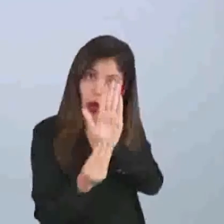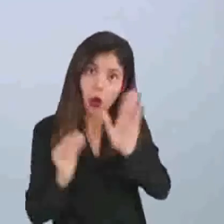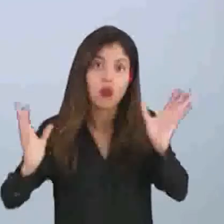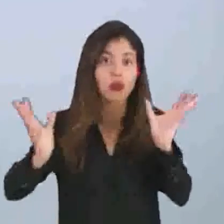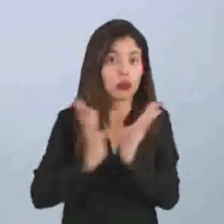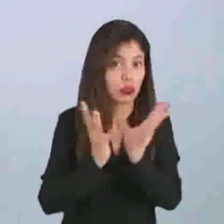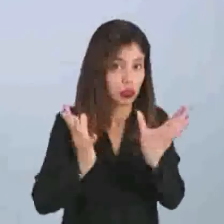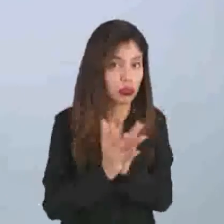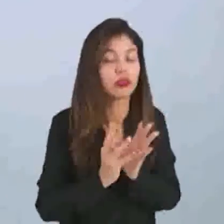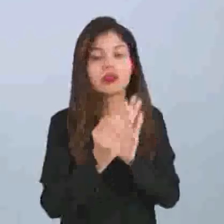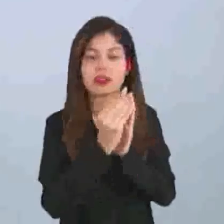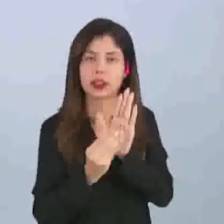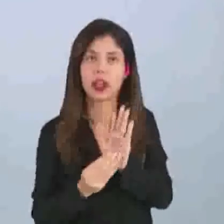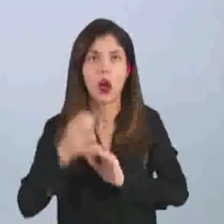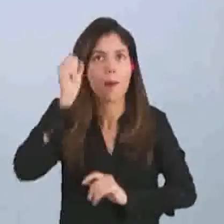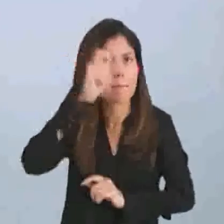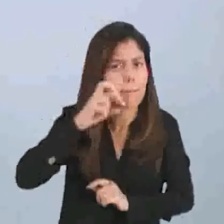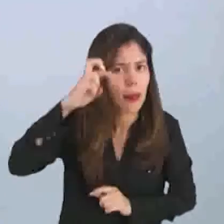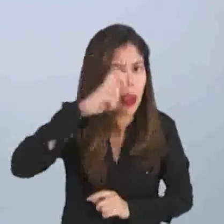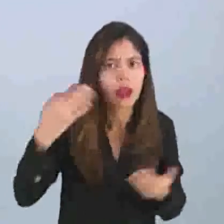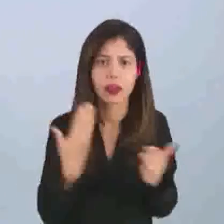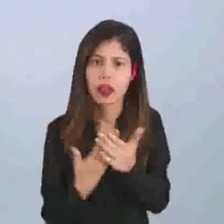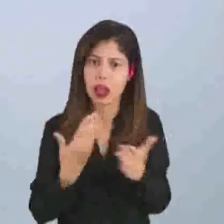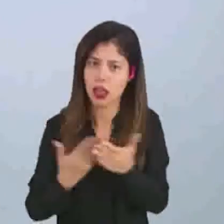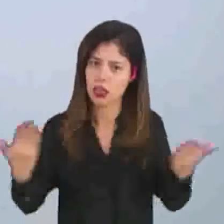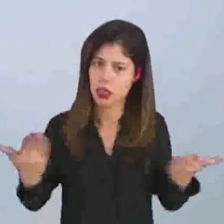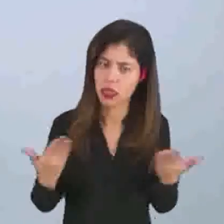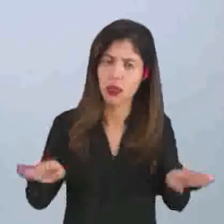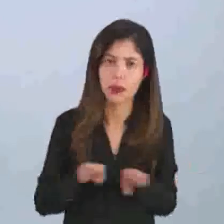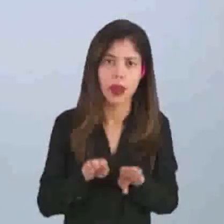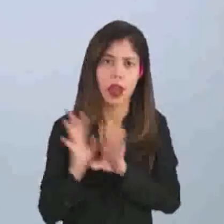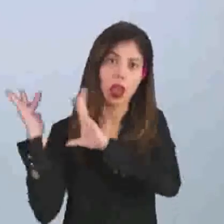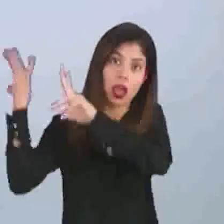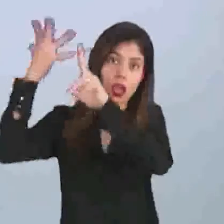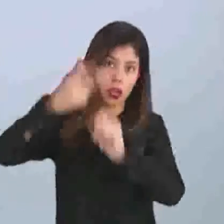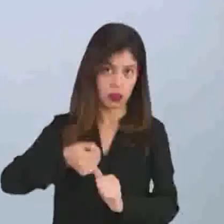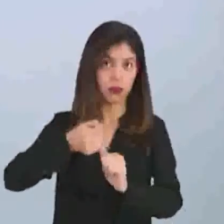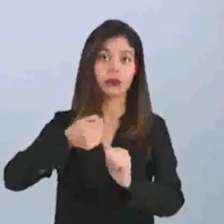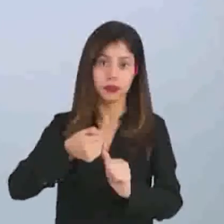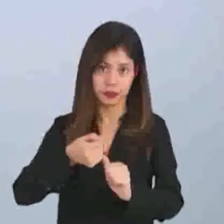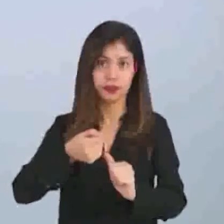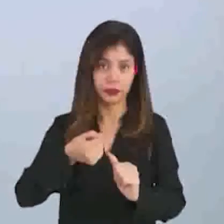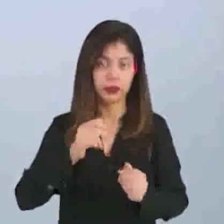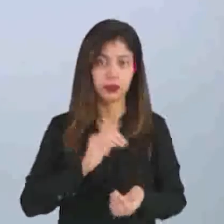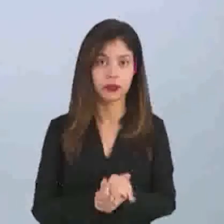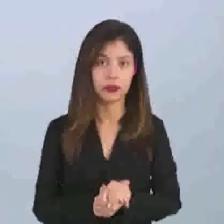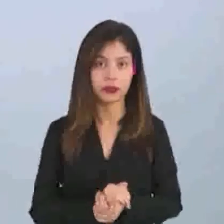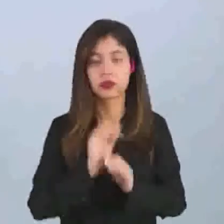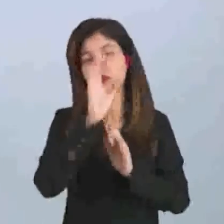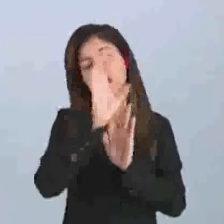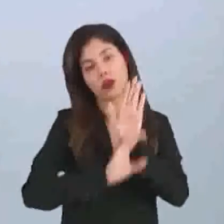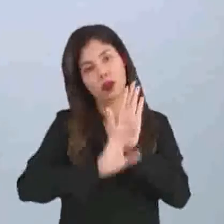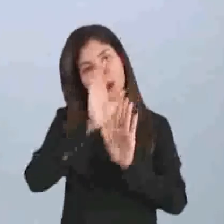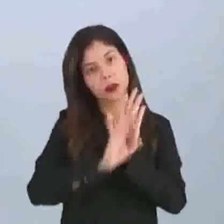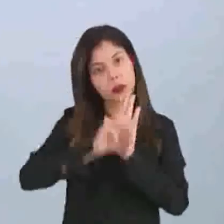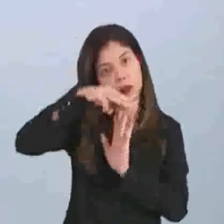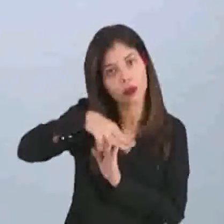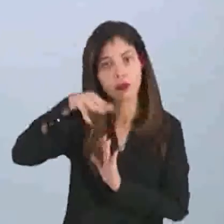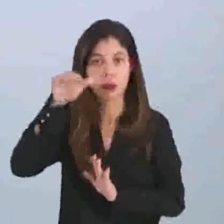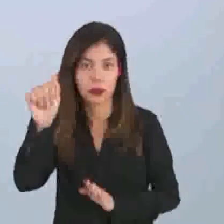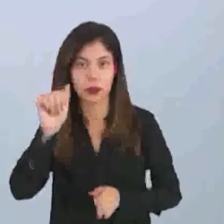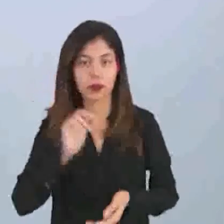nosso conjunto de dados. Então, observe que na nossa aula também no início fizemos uma retomada aí, né, sobre o conceito de